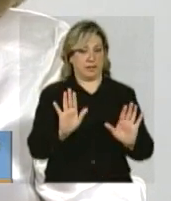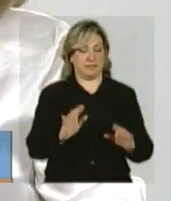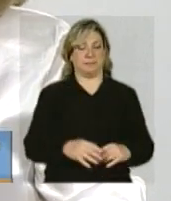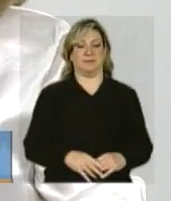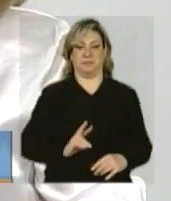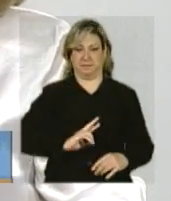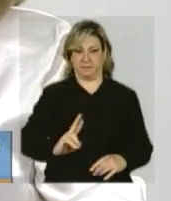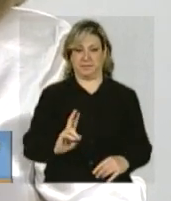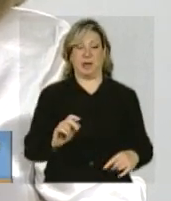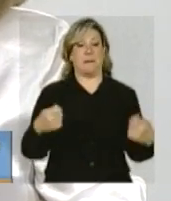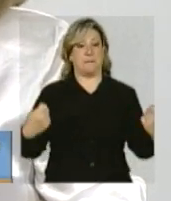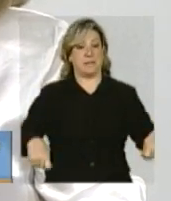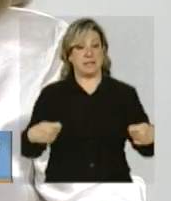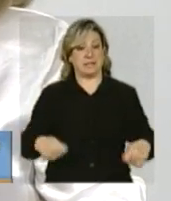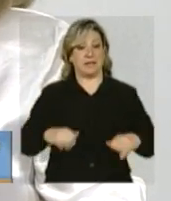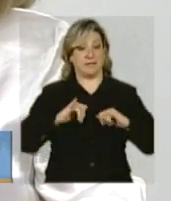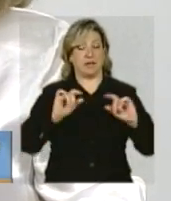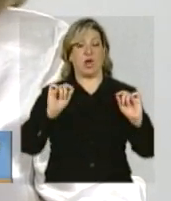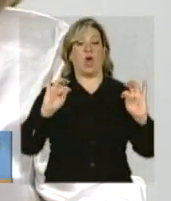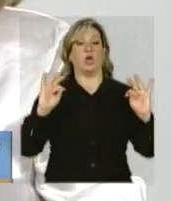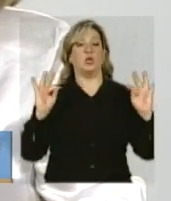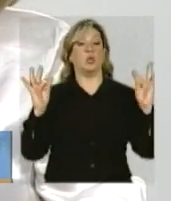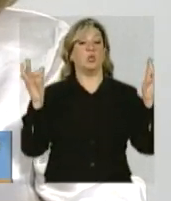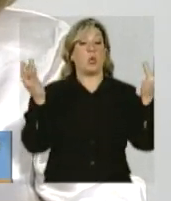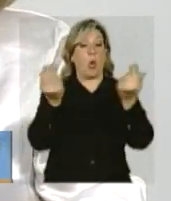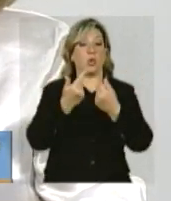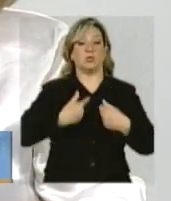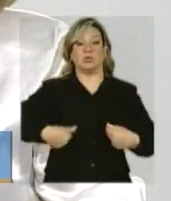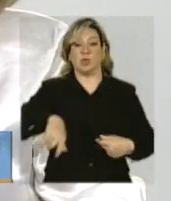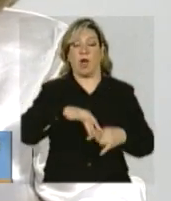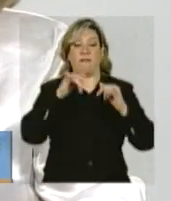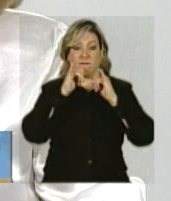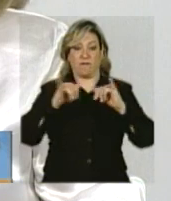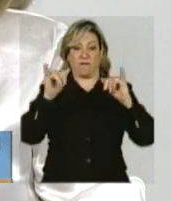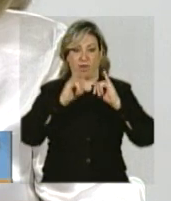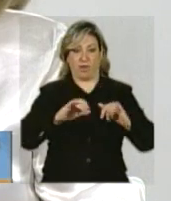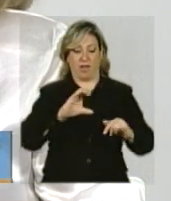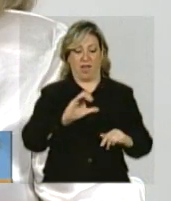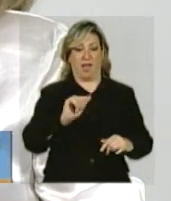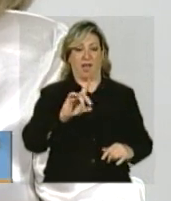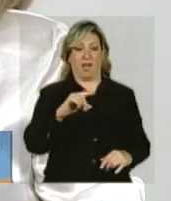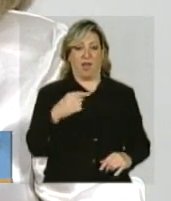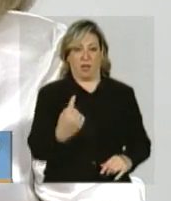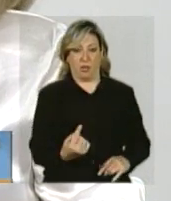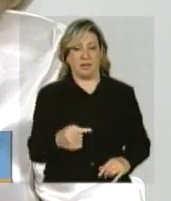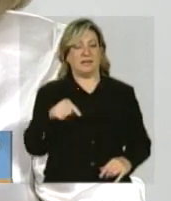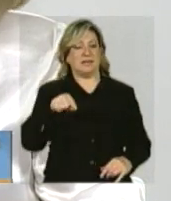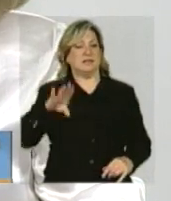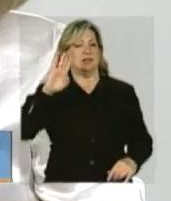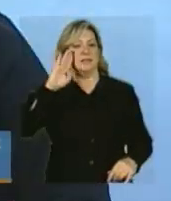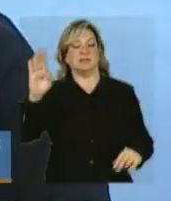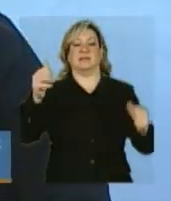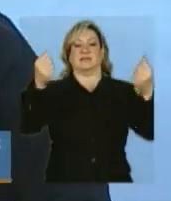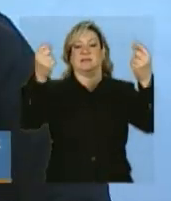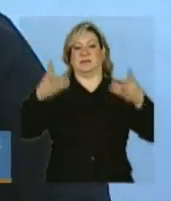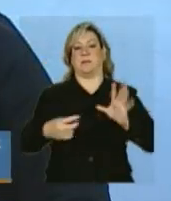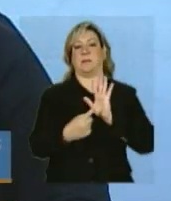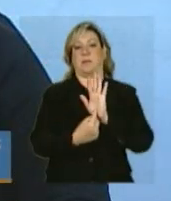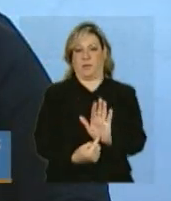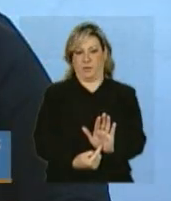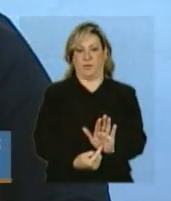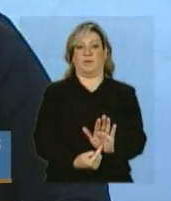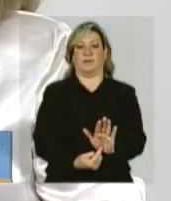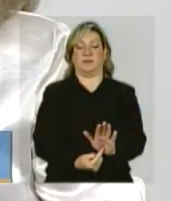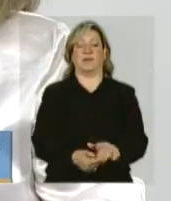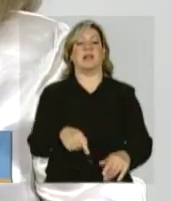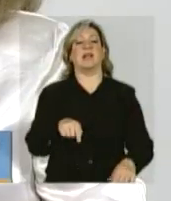que todas as nossas informações do Cadastro Único são autodeclaratórias, ou seja, elas